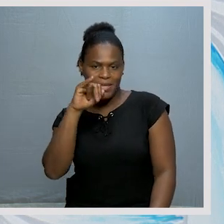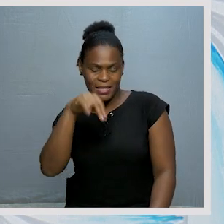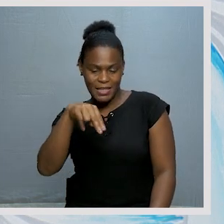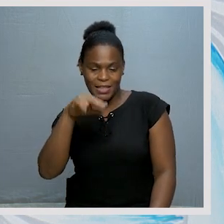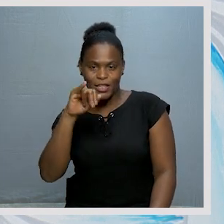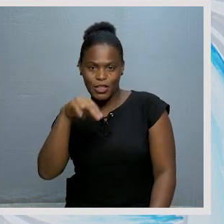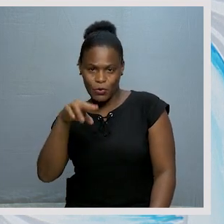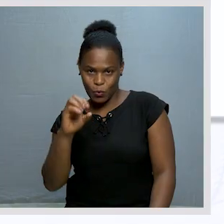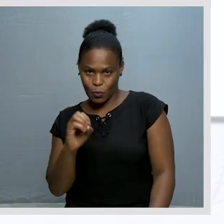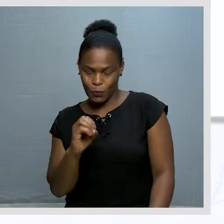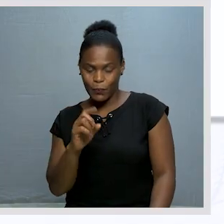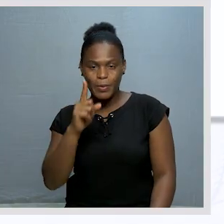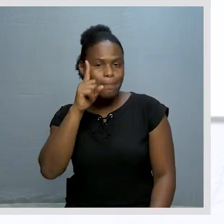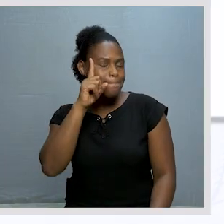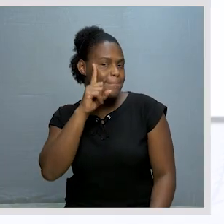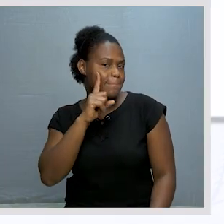Feminino.